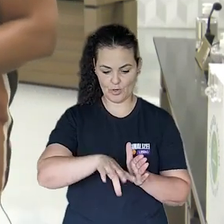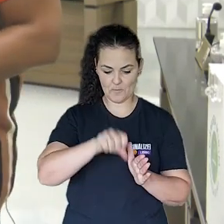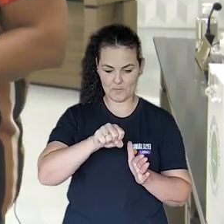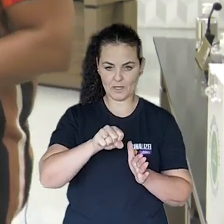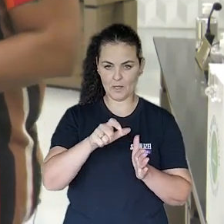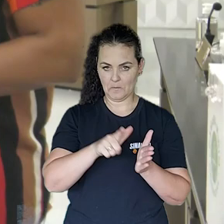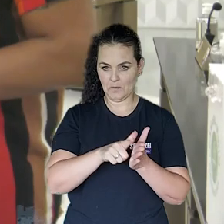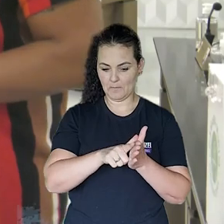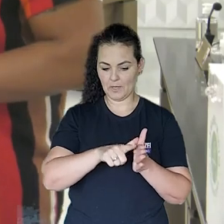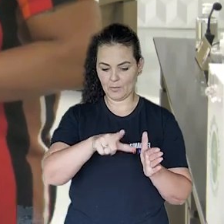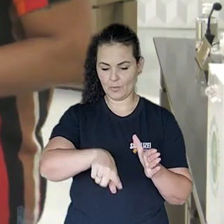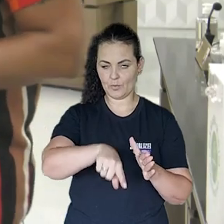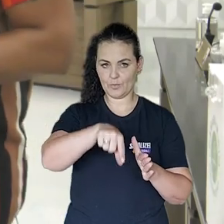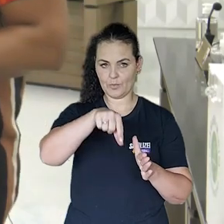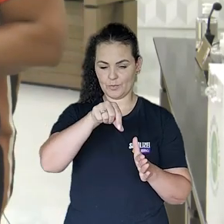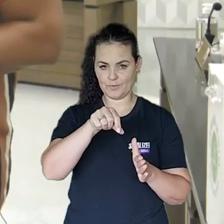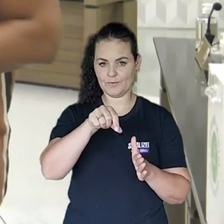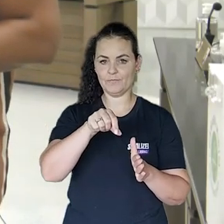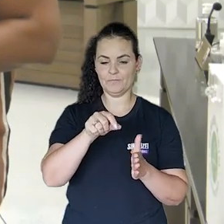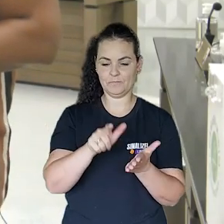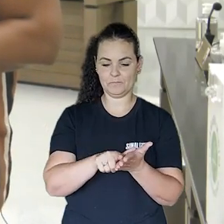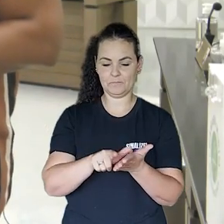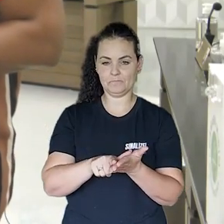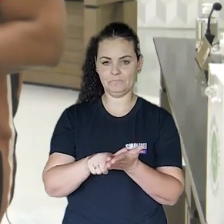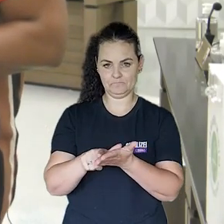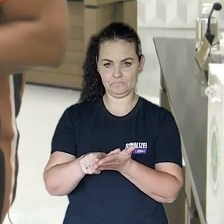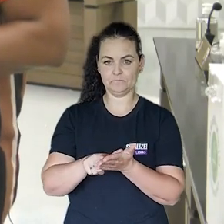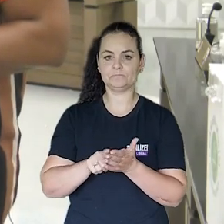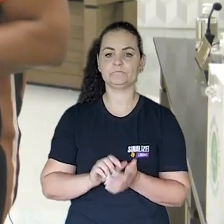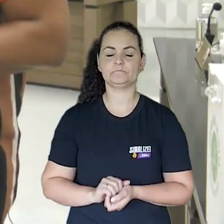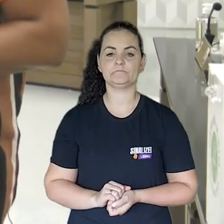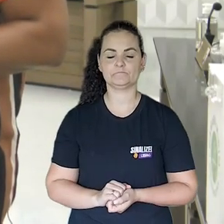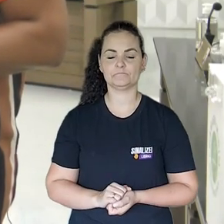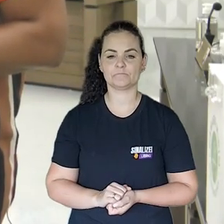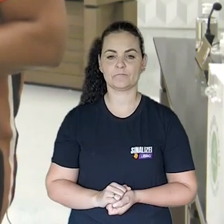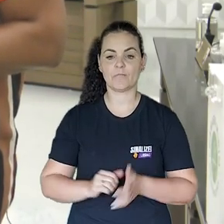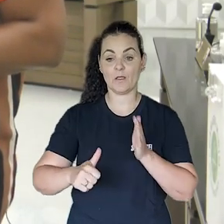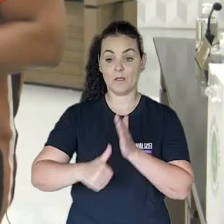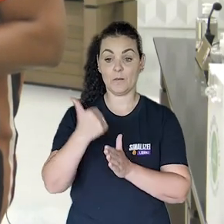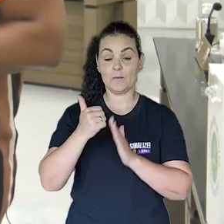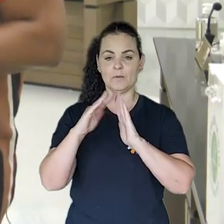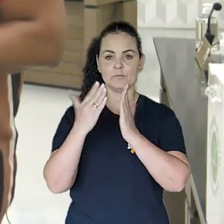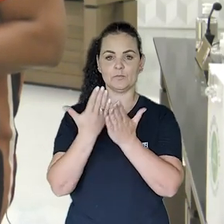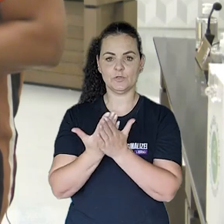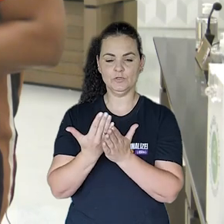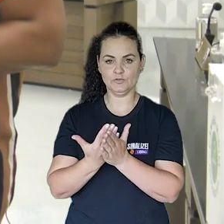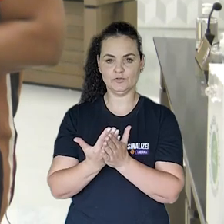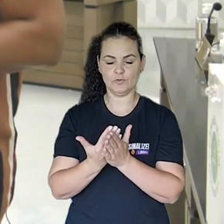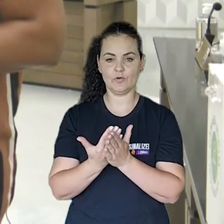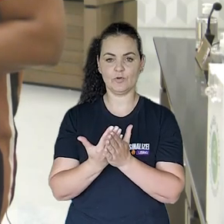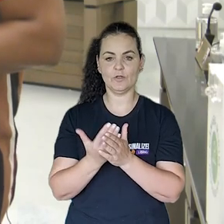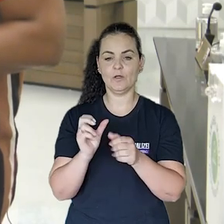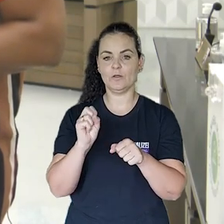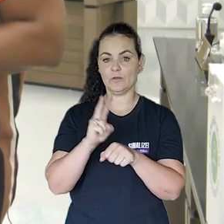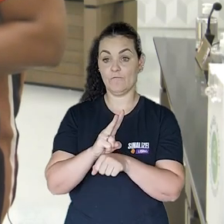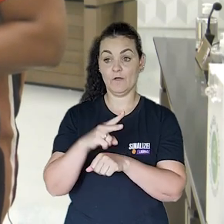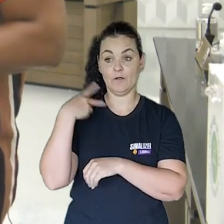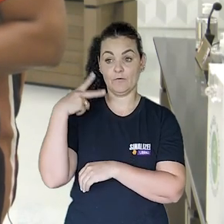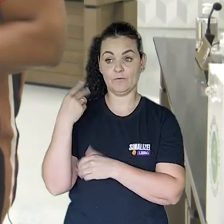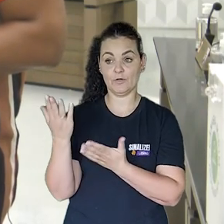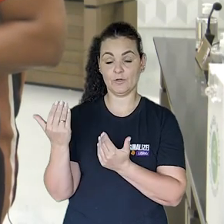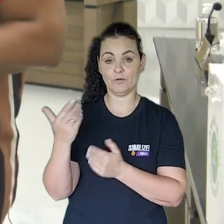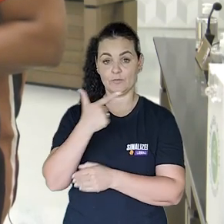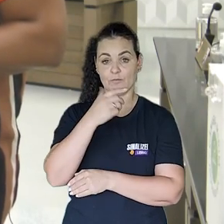Então, a primeira escola selecionada para o vereador Mirim 2025 da rede municipal é Marcos Emílio